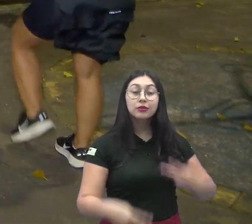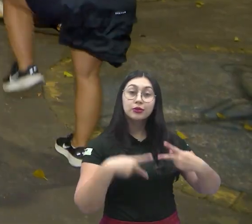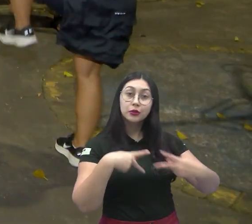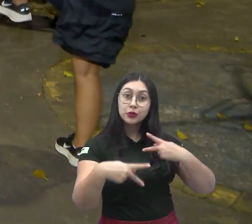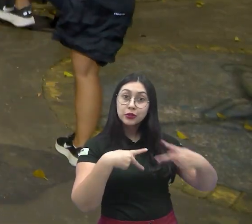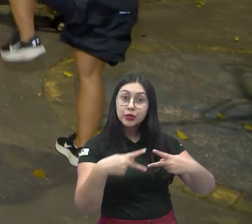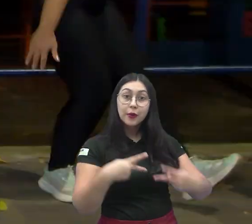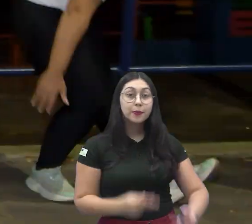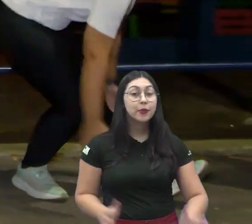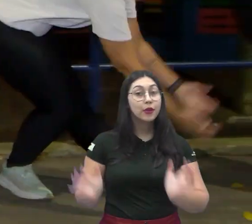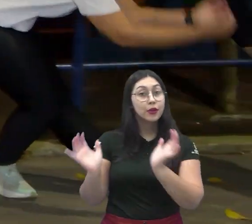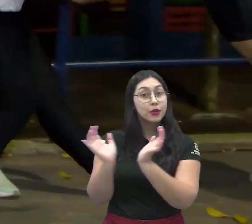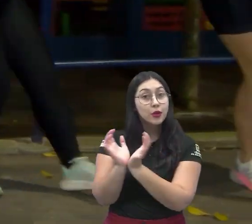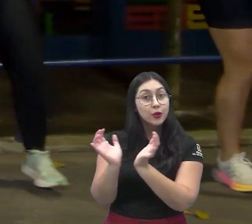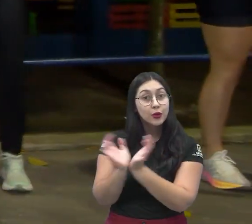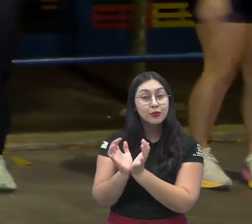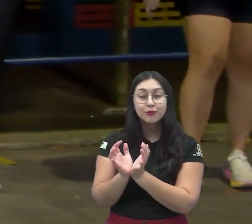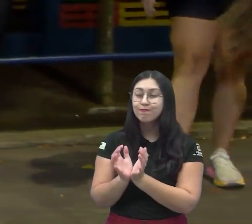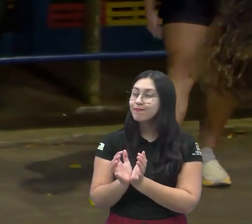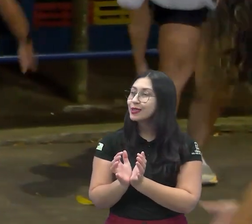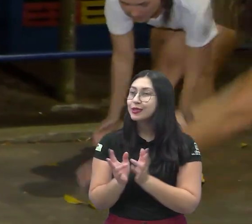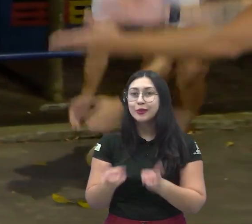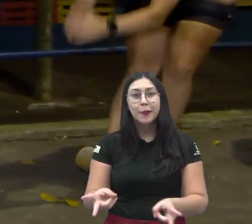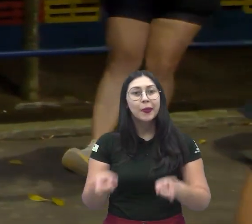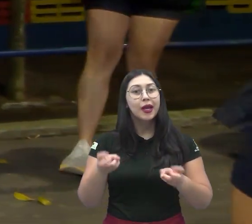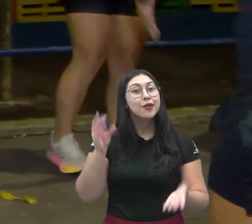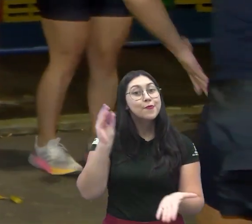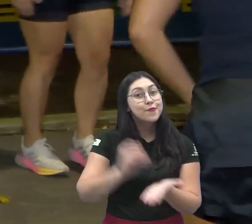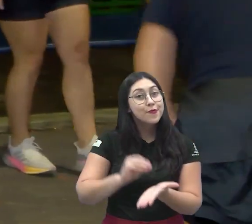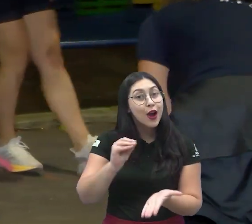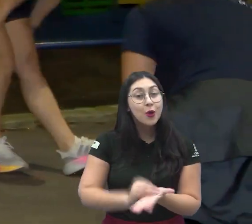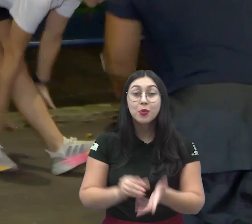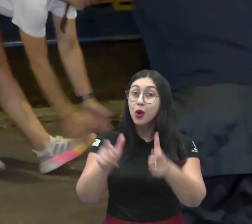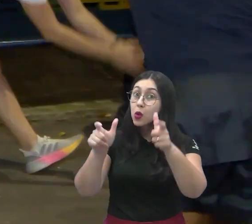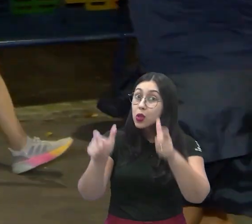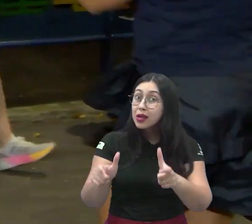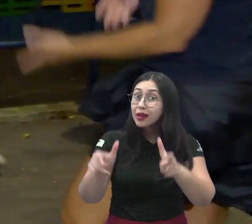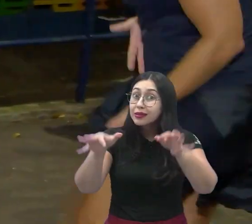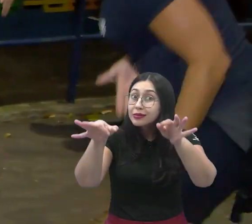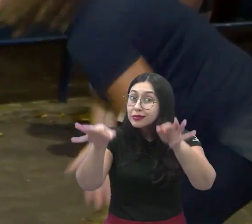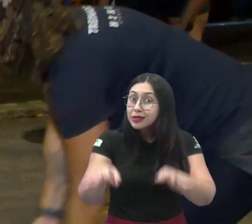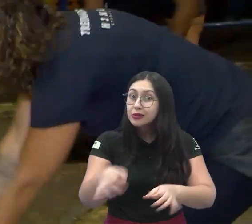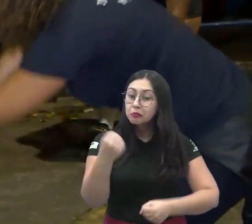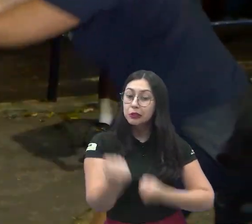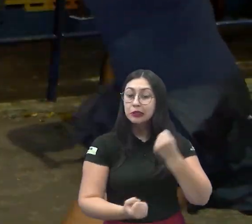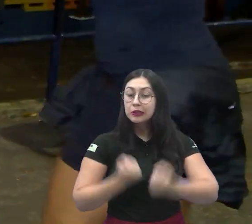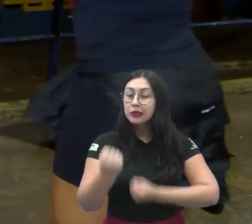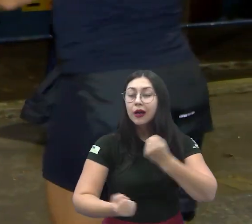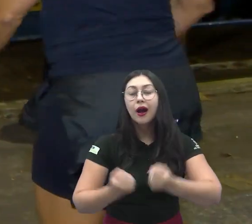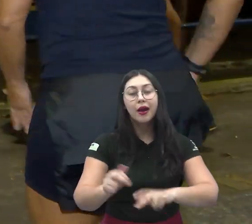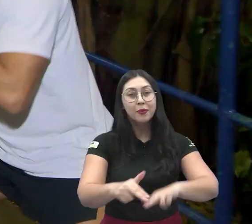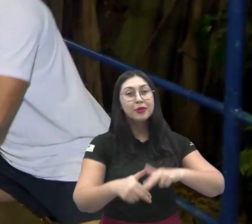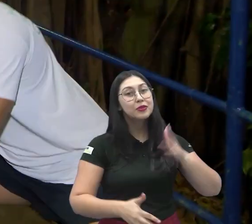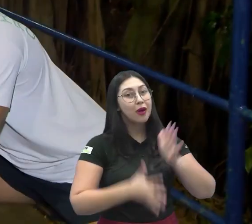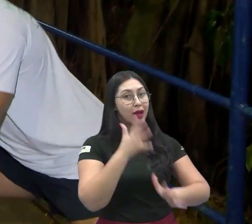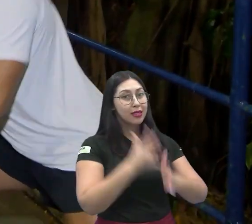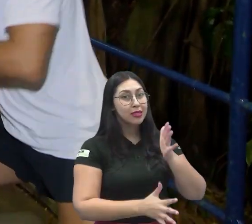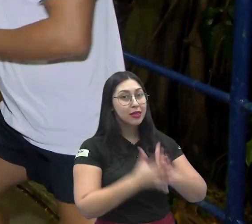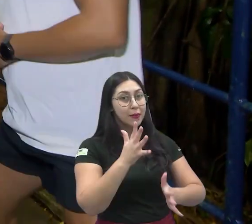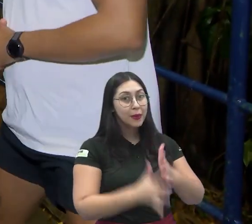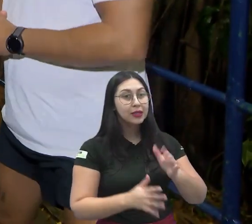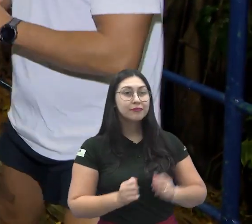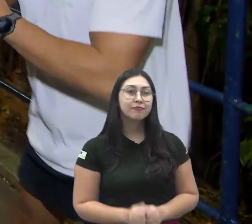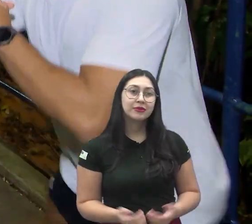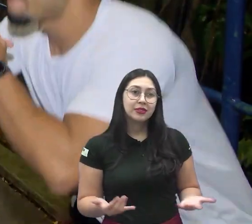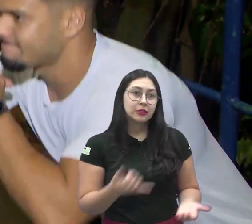dos Campos. Para os integrantes, a ausência de pontos específicos para a corrida na cidade é uma barreira